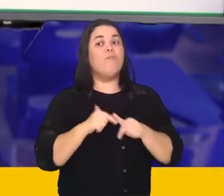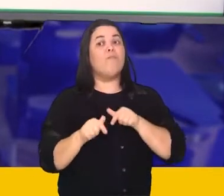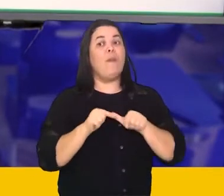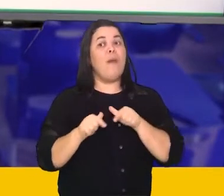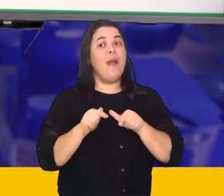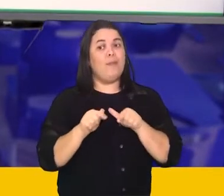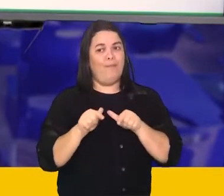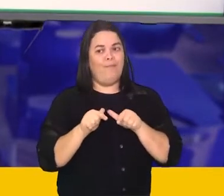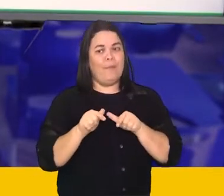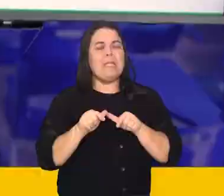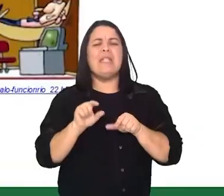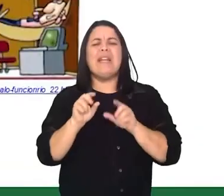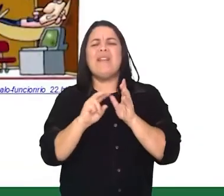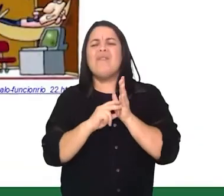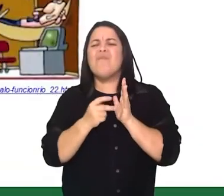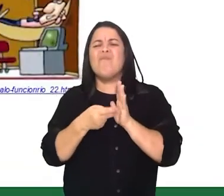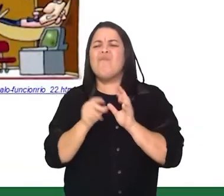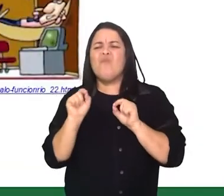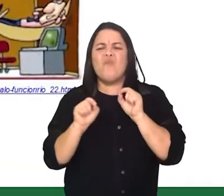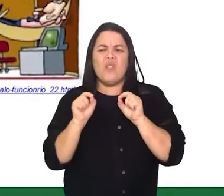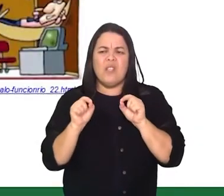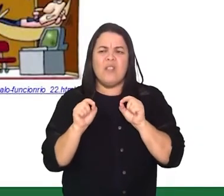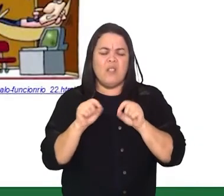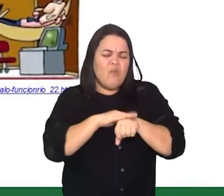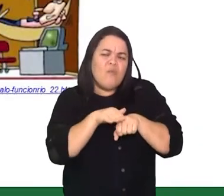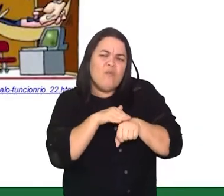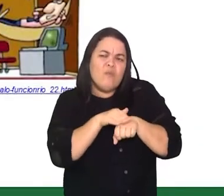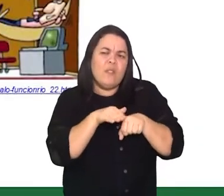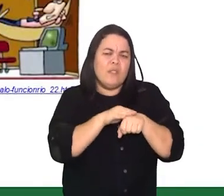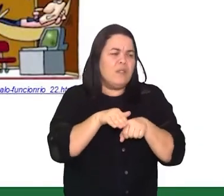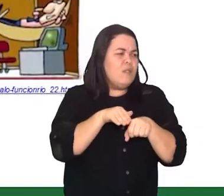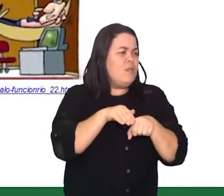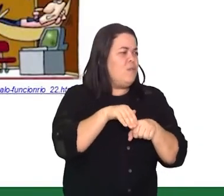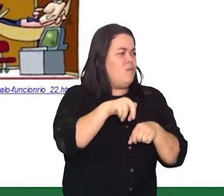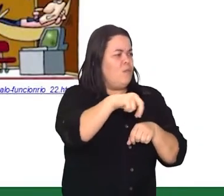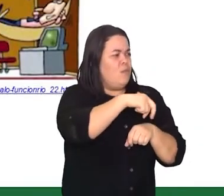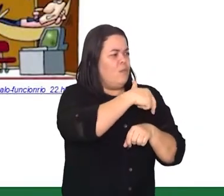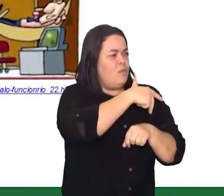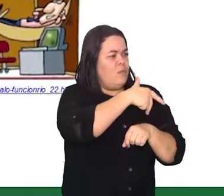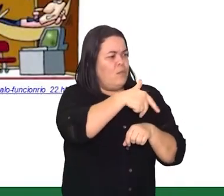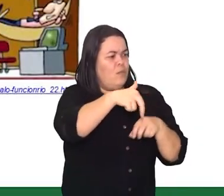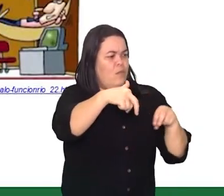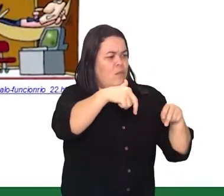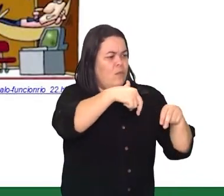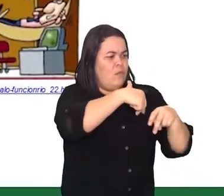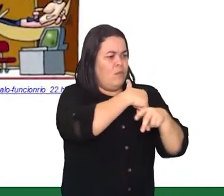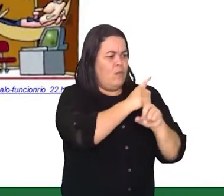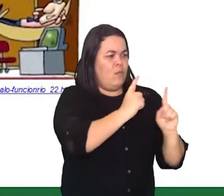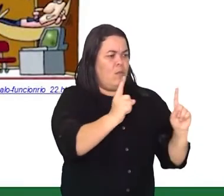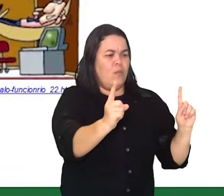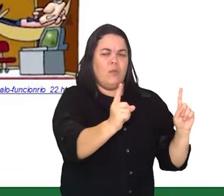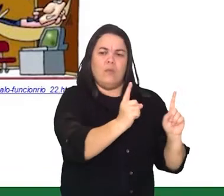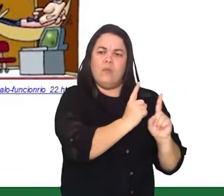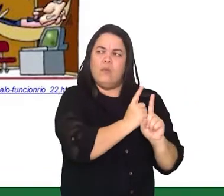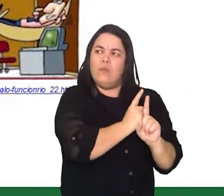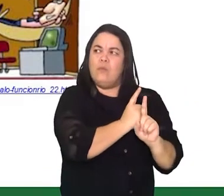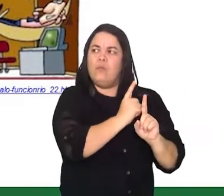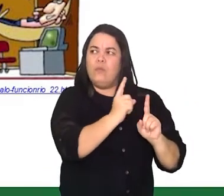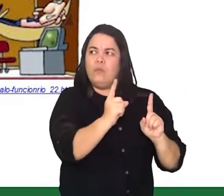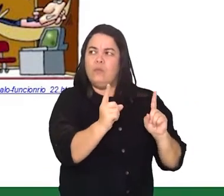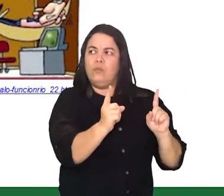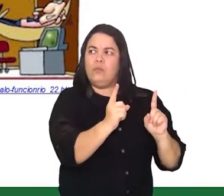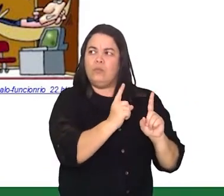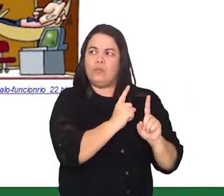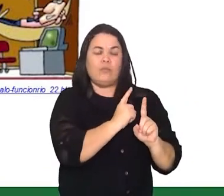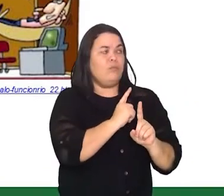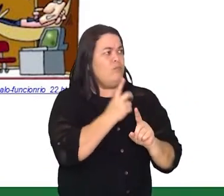eles estão conversando, certo? Eles estão andando num certo momento na empresa e tem fixado